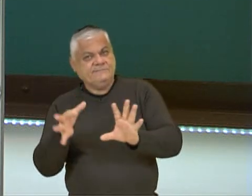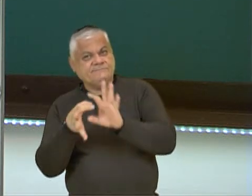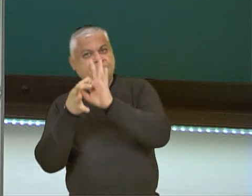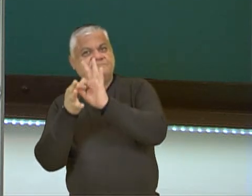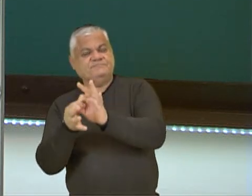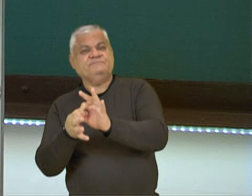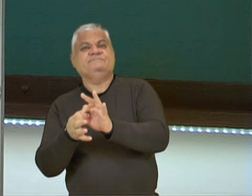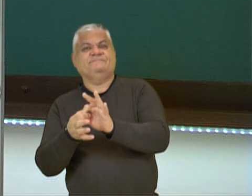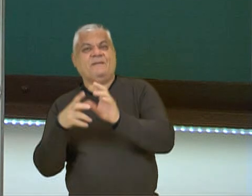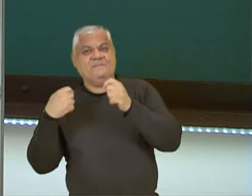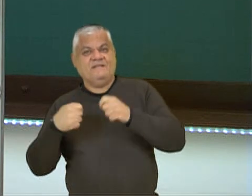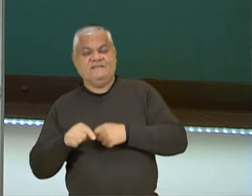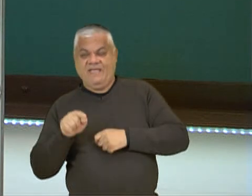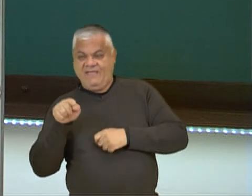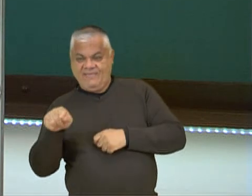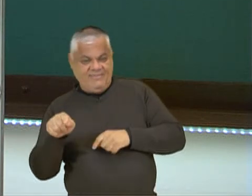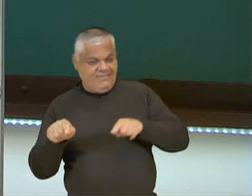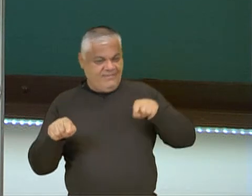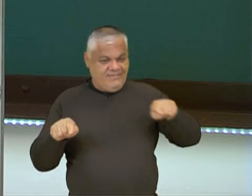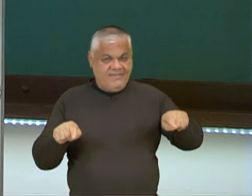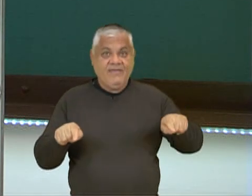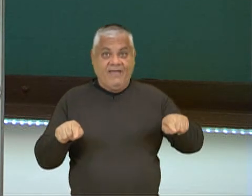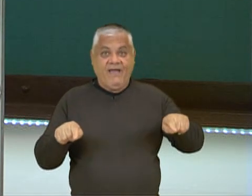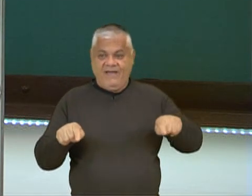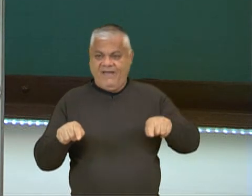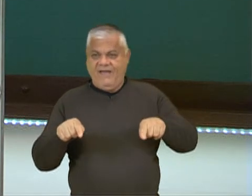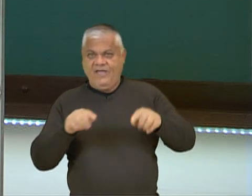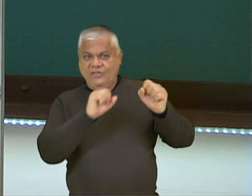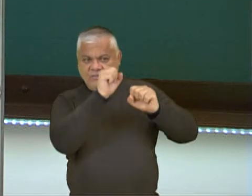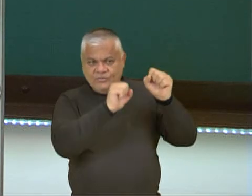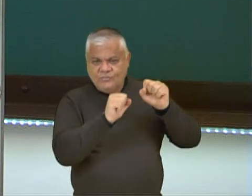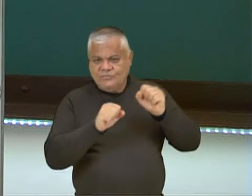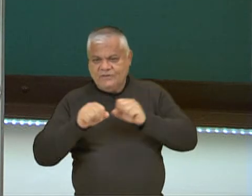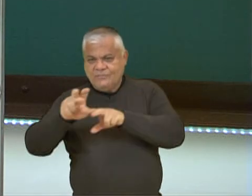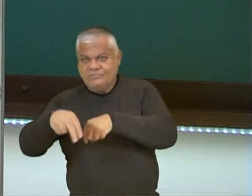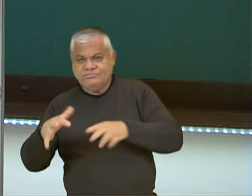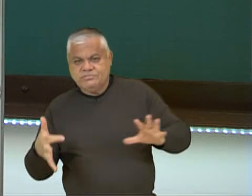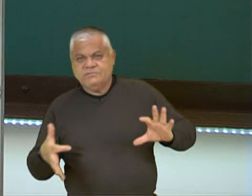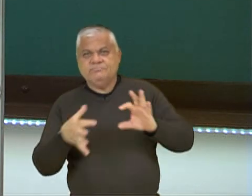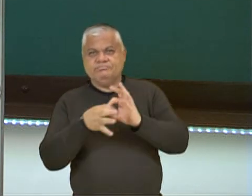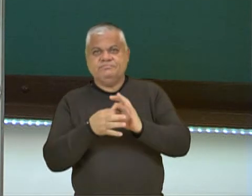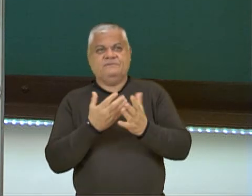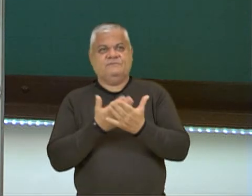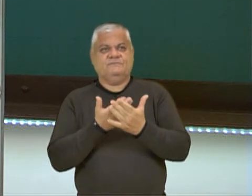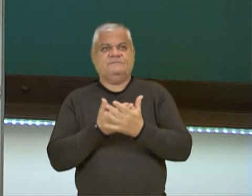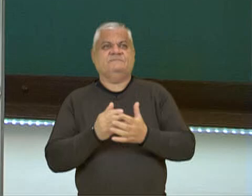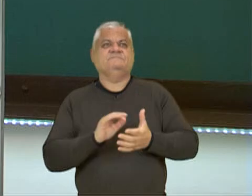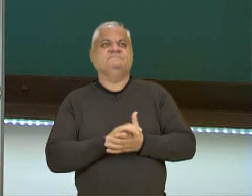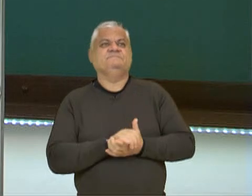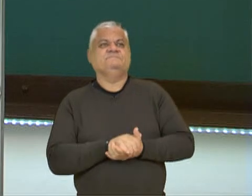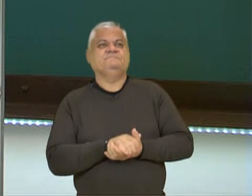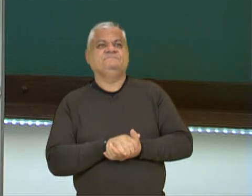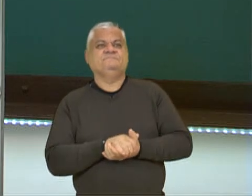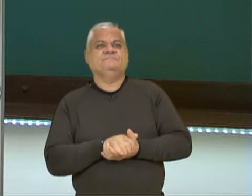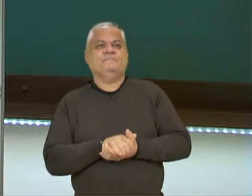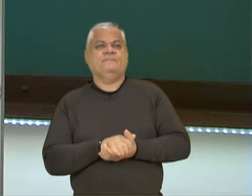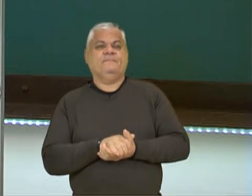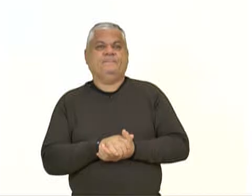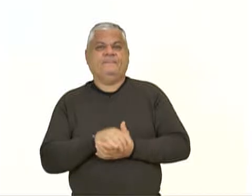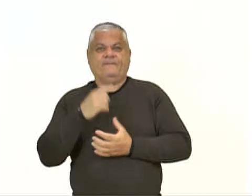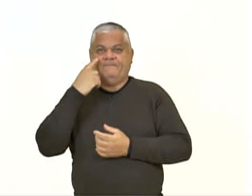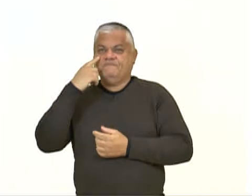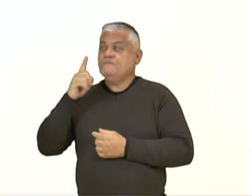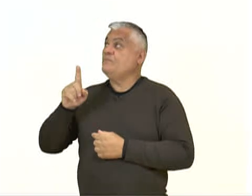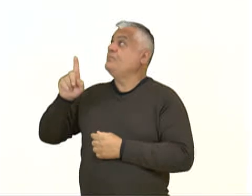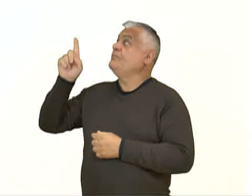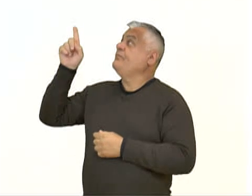Fazer ligação entre aquilo que nós estamos refletindo ou aquilo que nós estamos estudando, certo? E aí aqui na imagem,